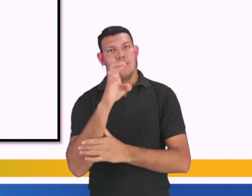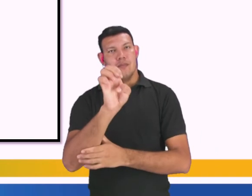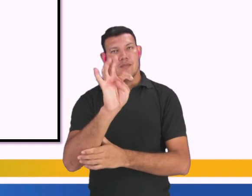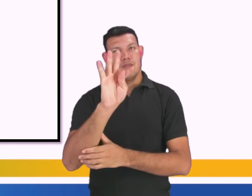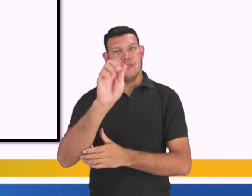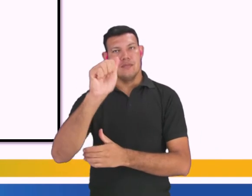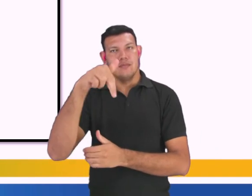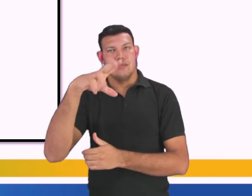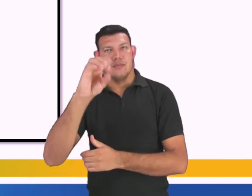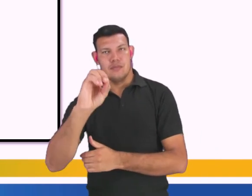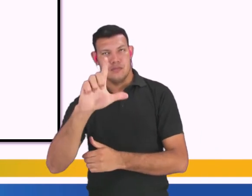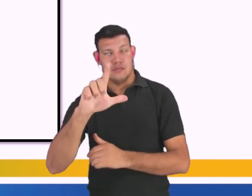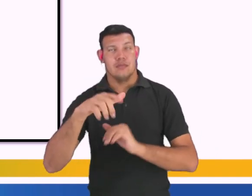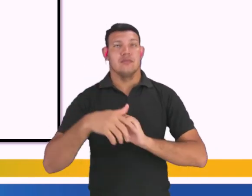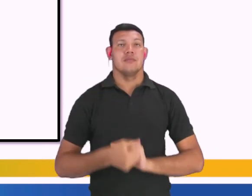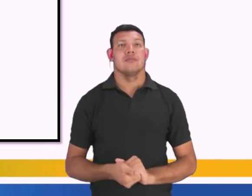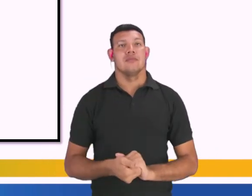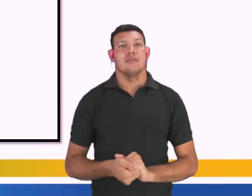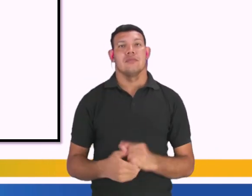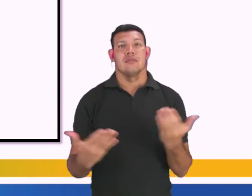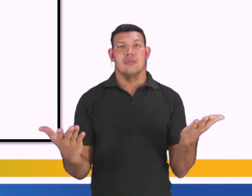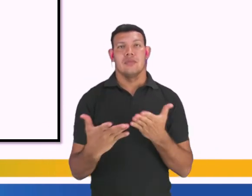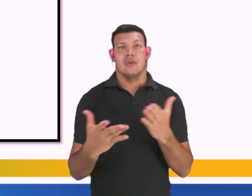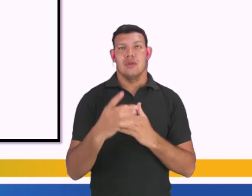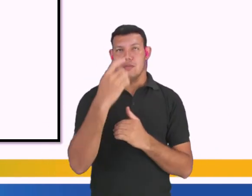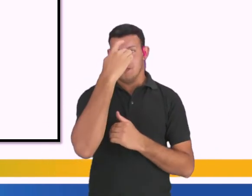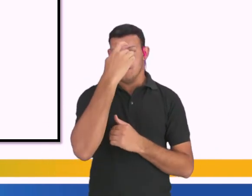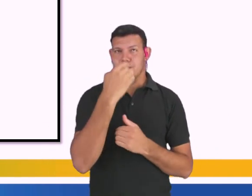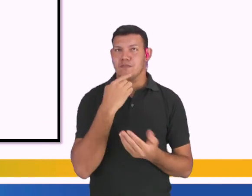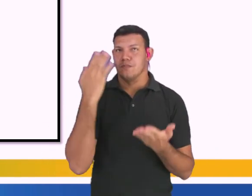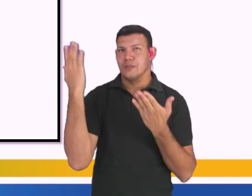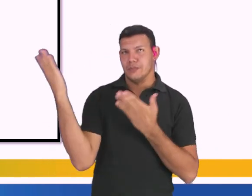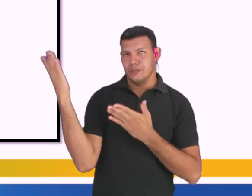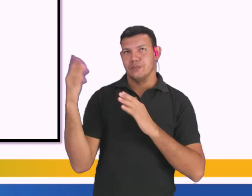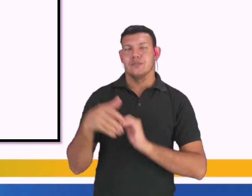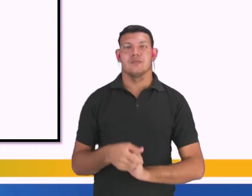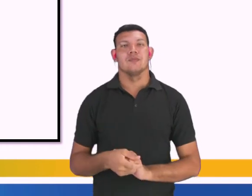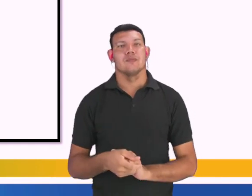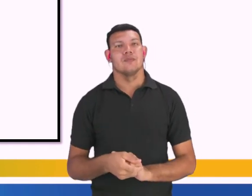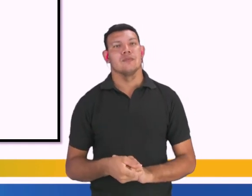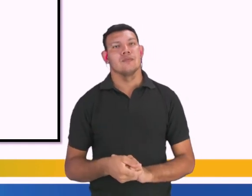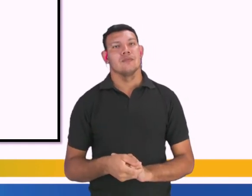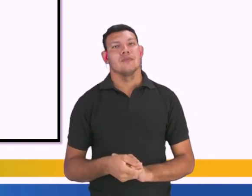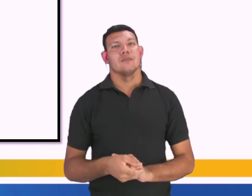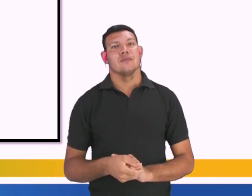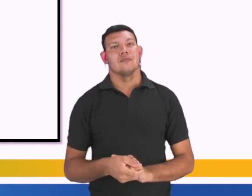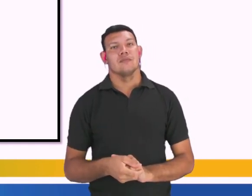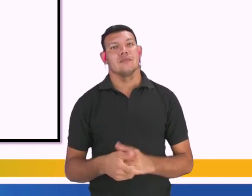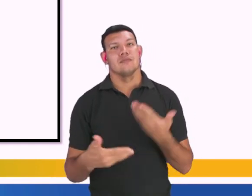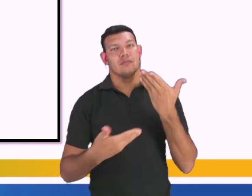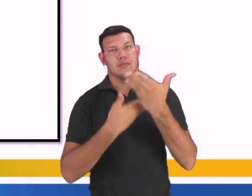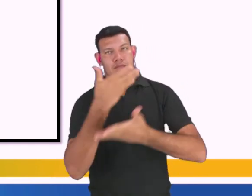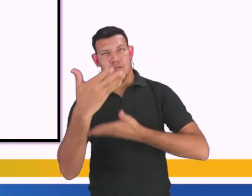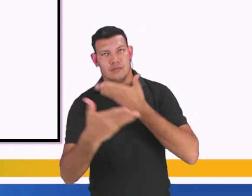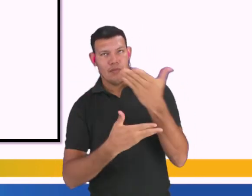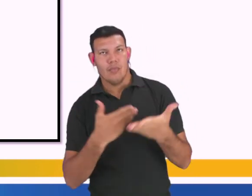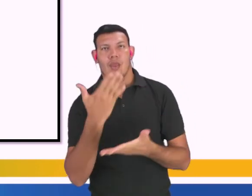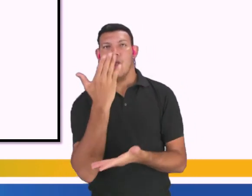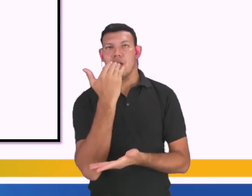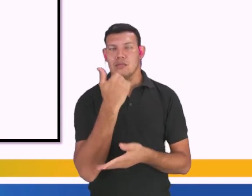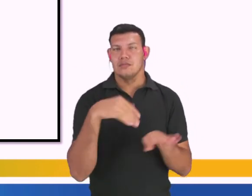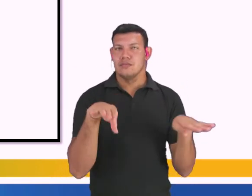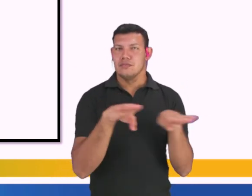da fermentação. Nós temos aqui um esquema bastante interessante que está envolvendo tanto a questão dos alimentos quanto a questão